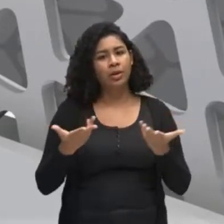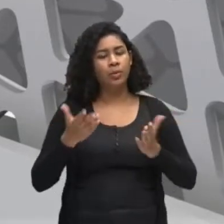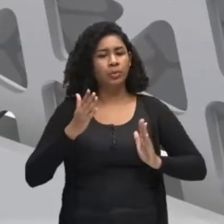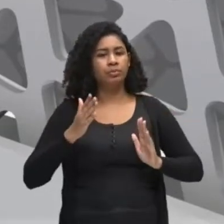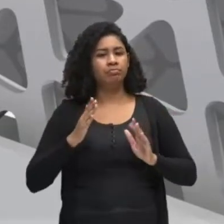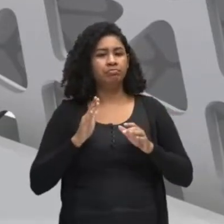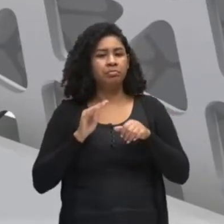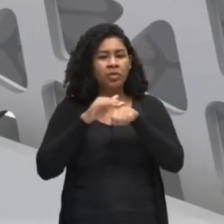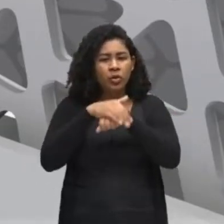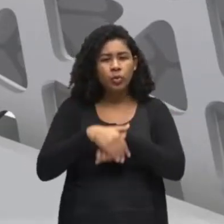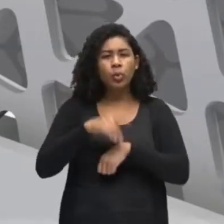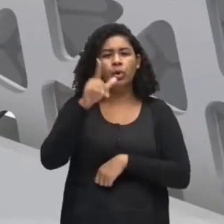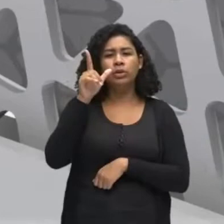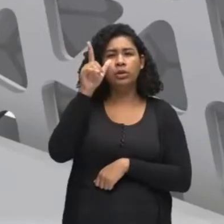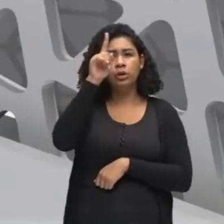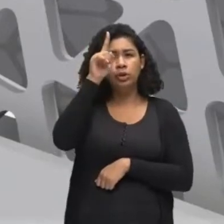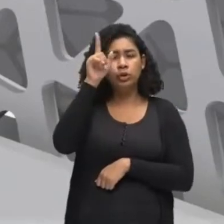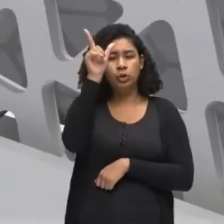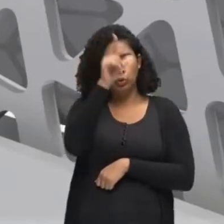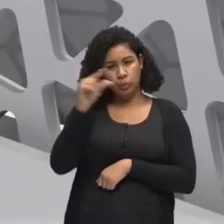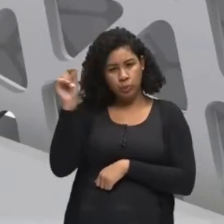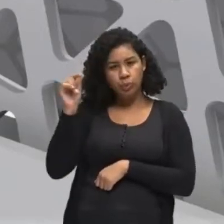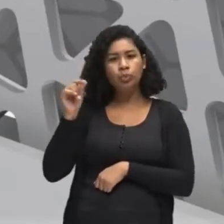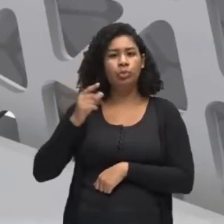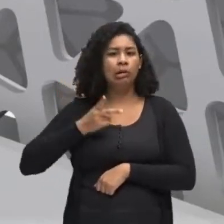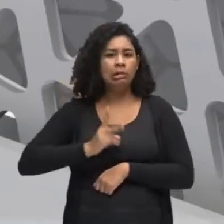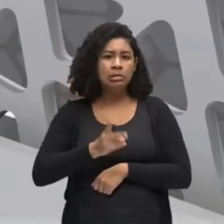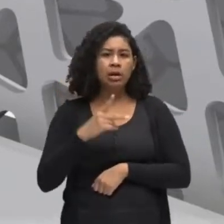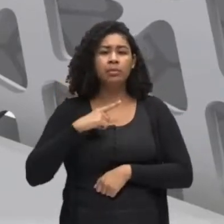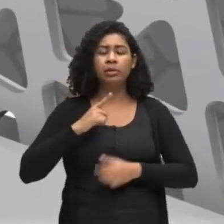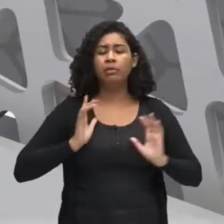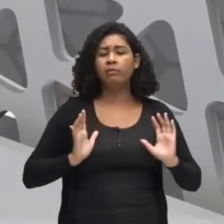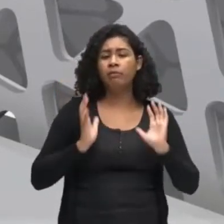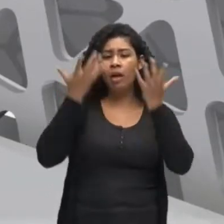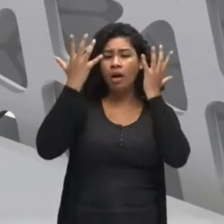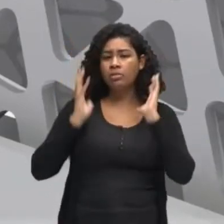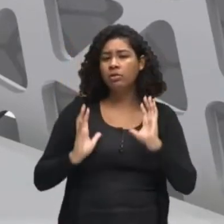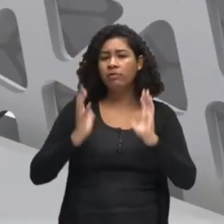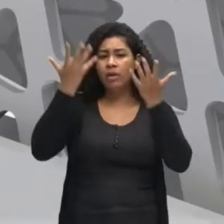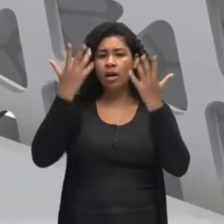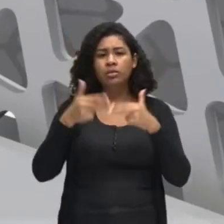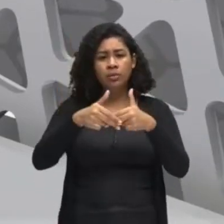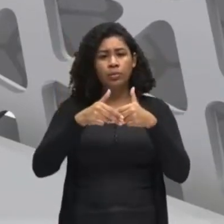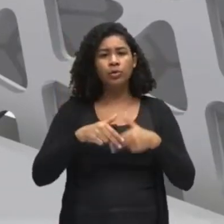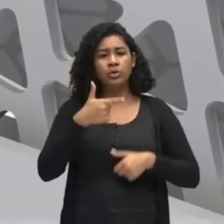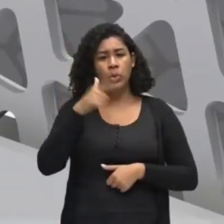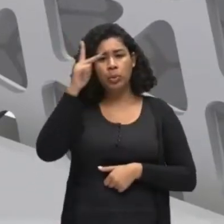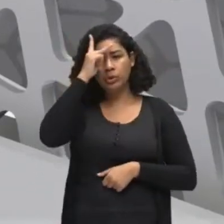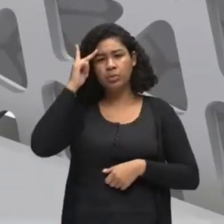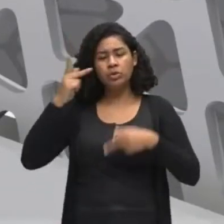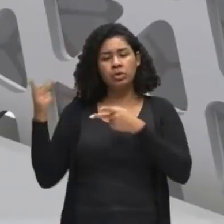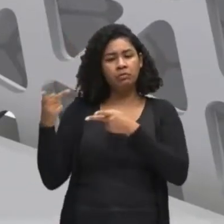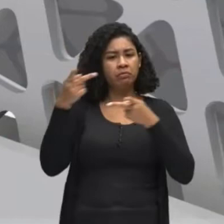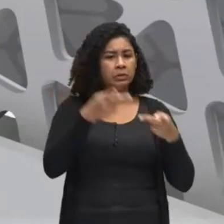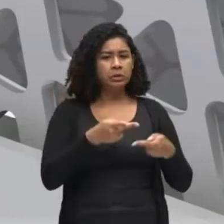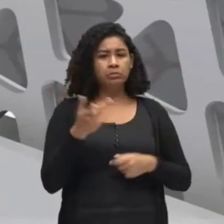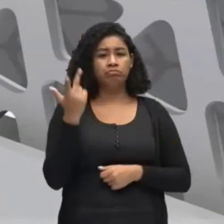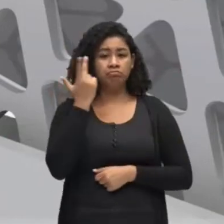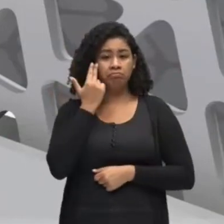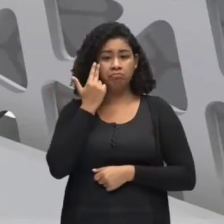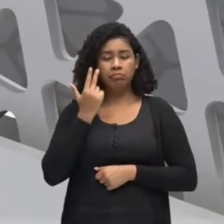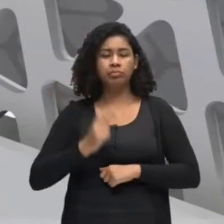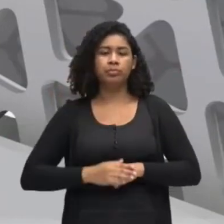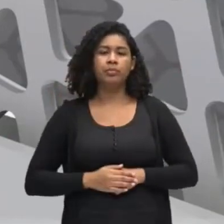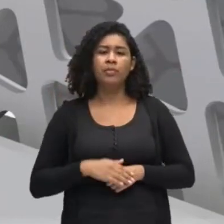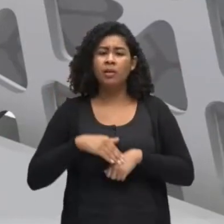noites de lua cheia, elas acabam fazendo celebrações festivas e recebem visitas ali naquele momento. Mas o